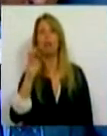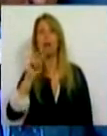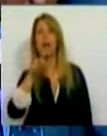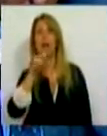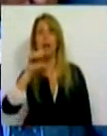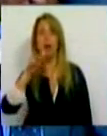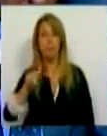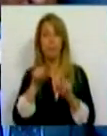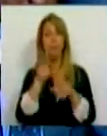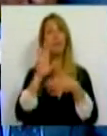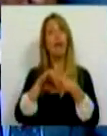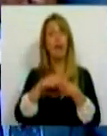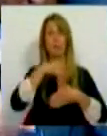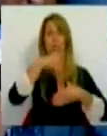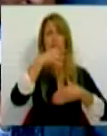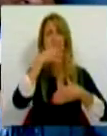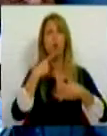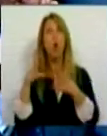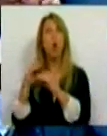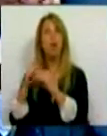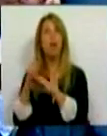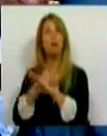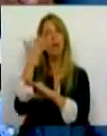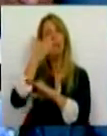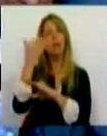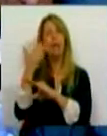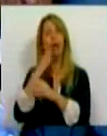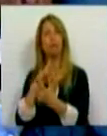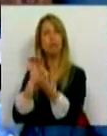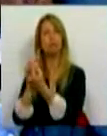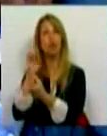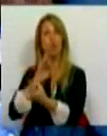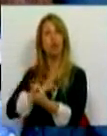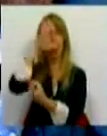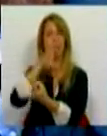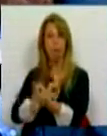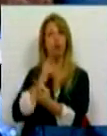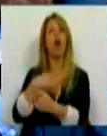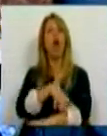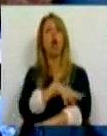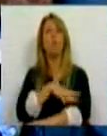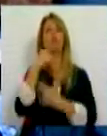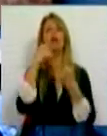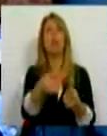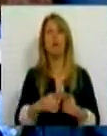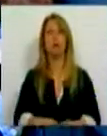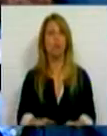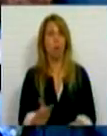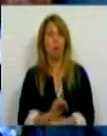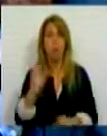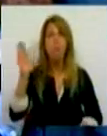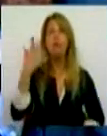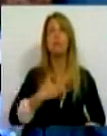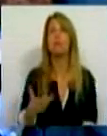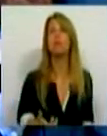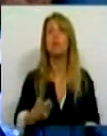tida uns dias antes com a Senhora Ministra, a Comissária diz: nós desde o princípio dizemos que o banco não é viável, precisamos